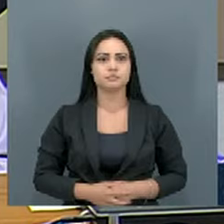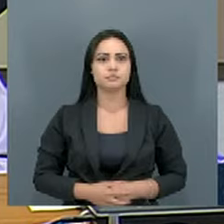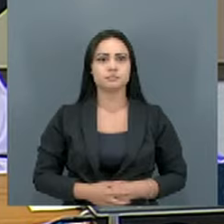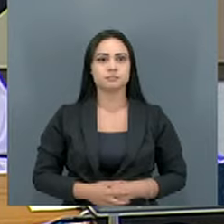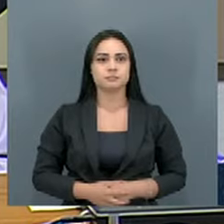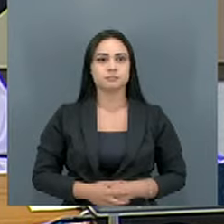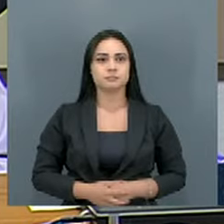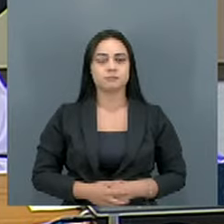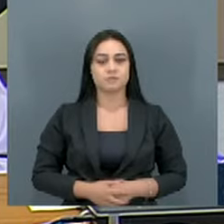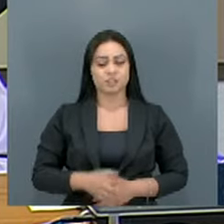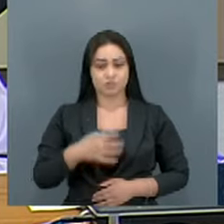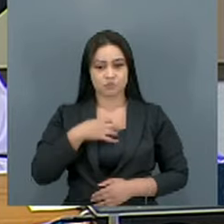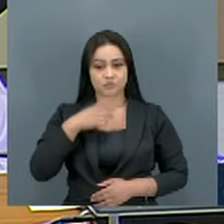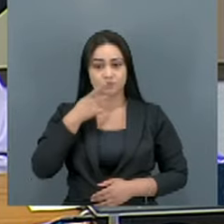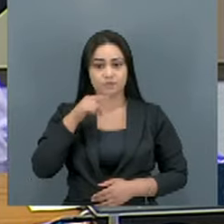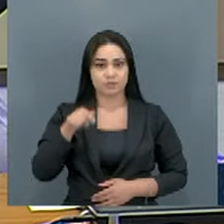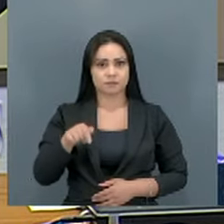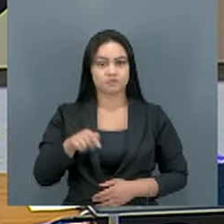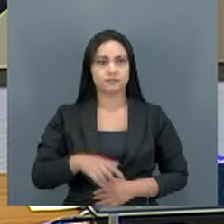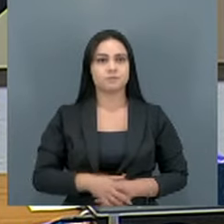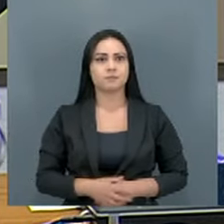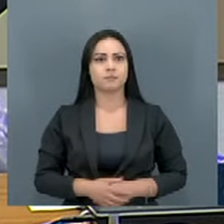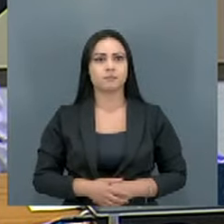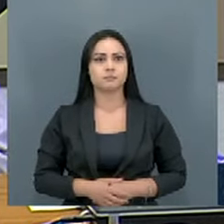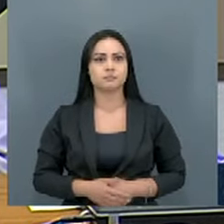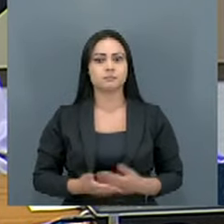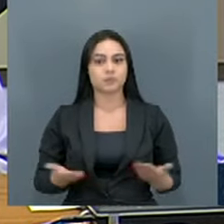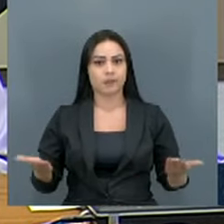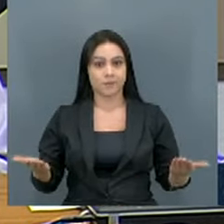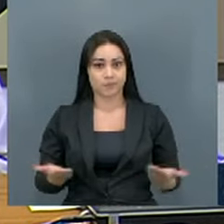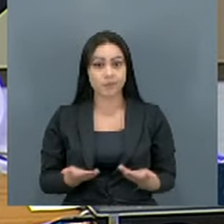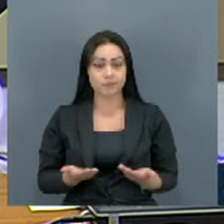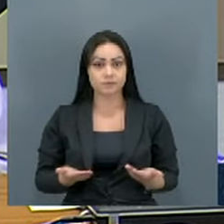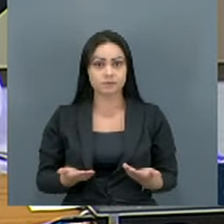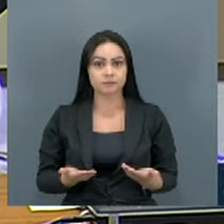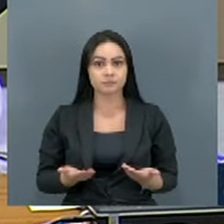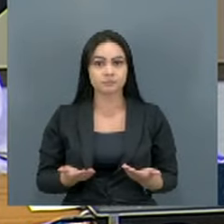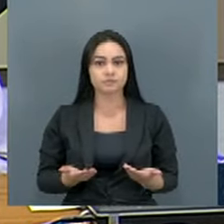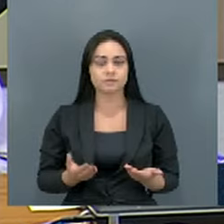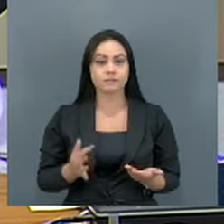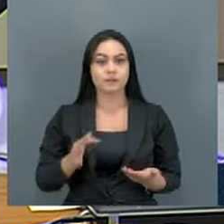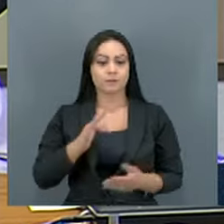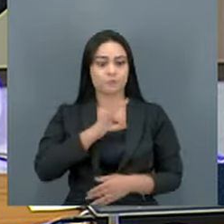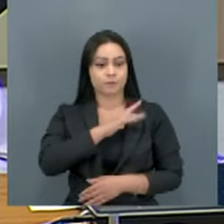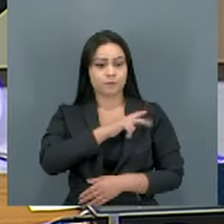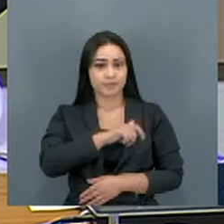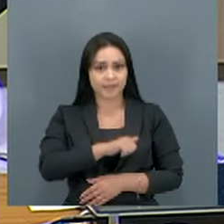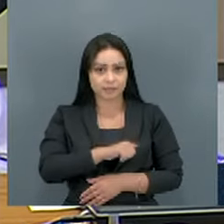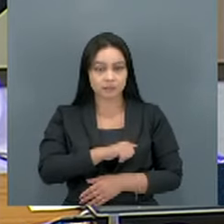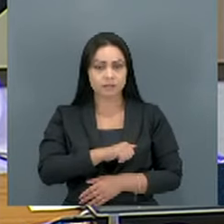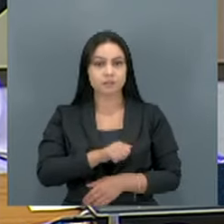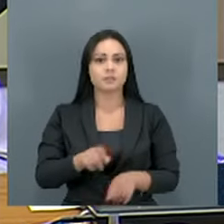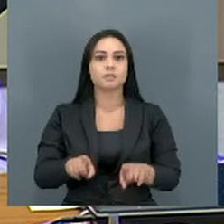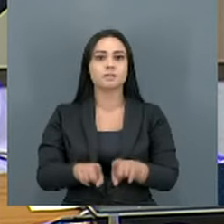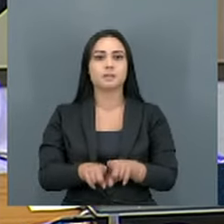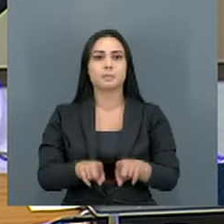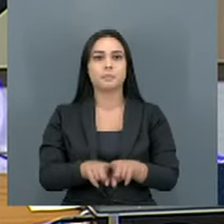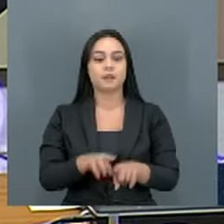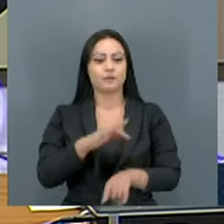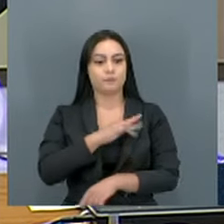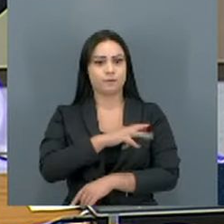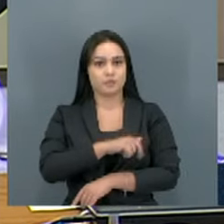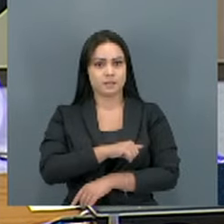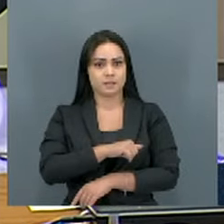Assim que eu falo com isso aí. Agora, a FUNAI... E também